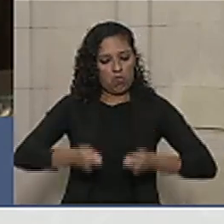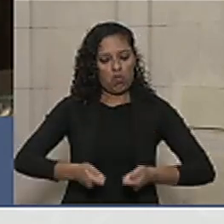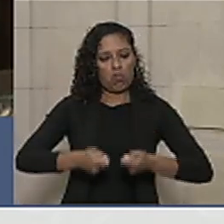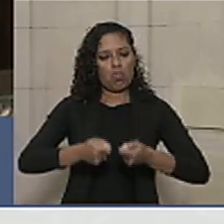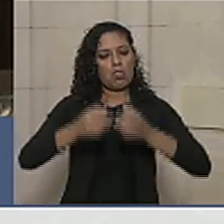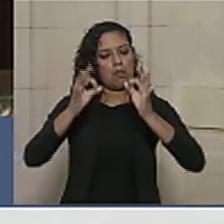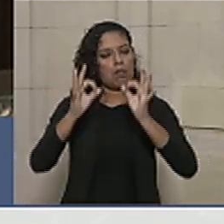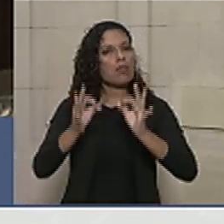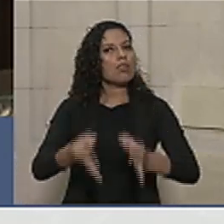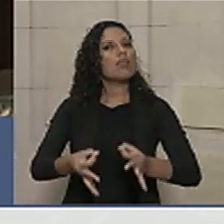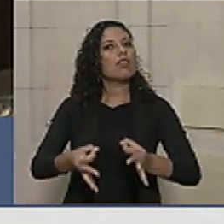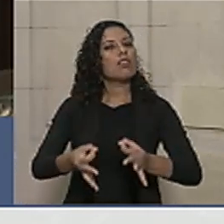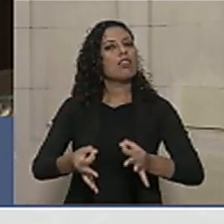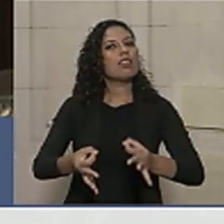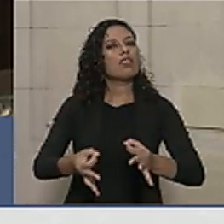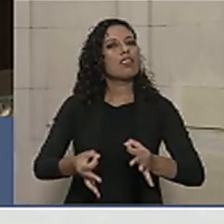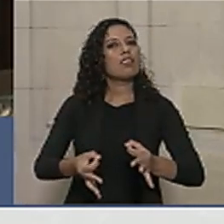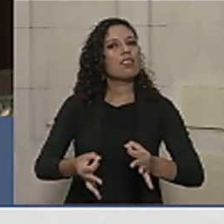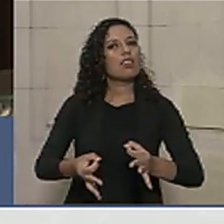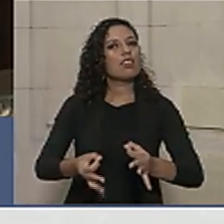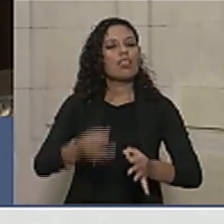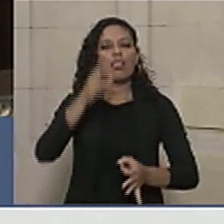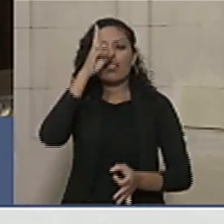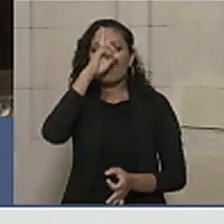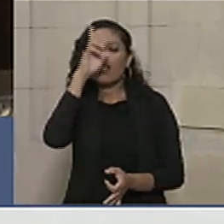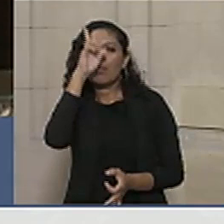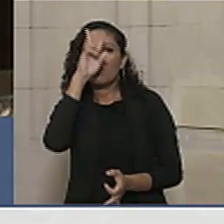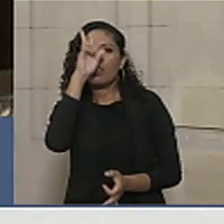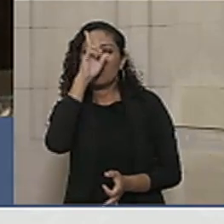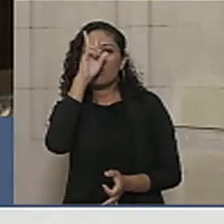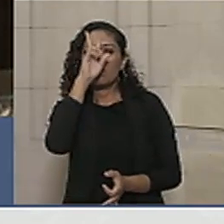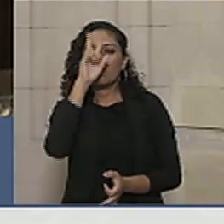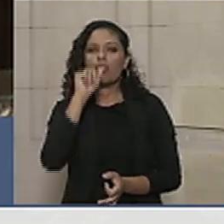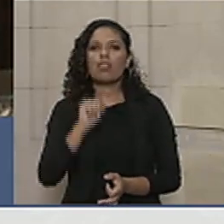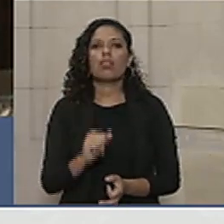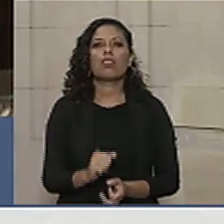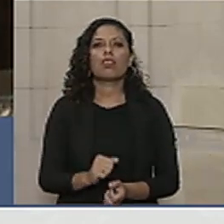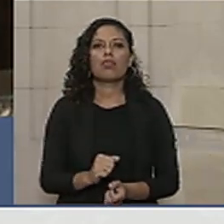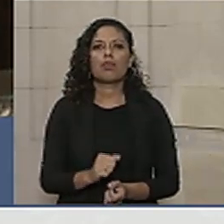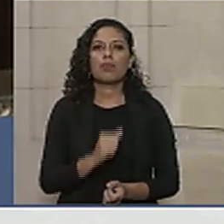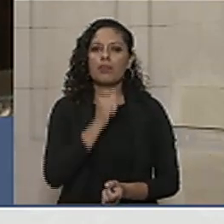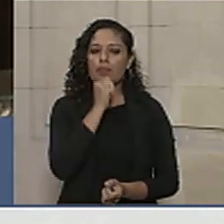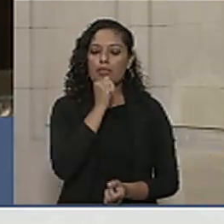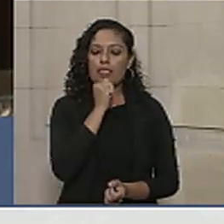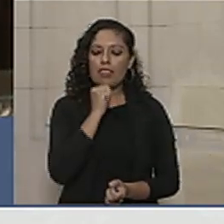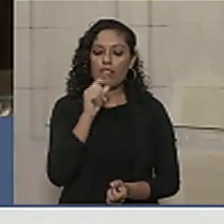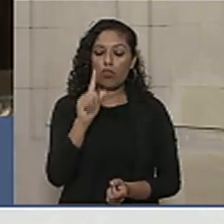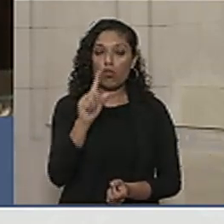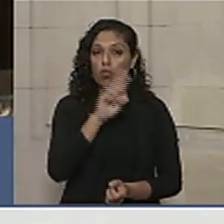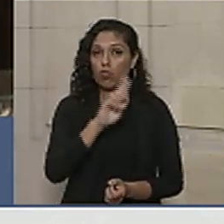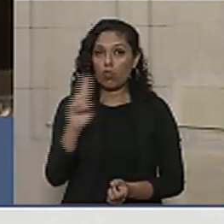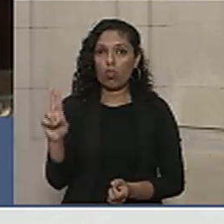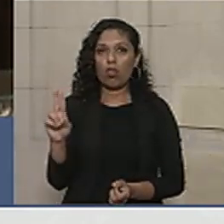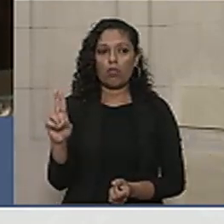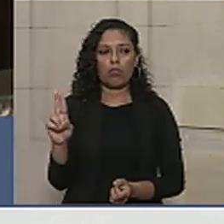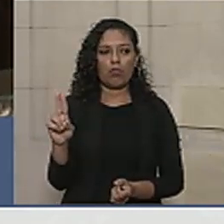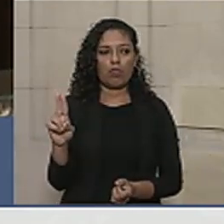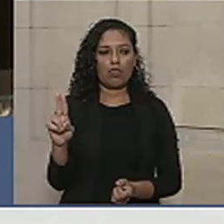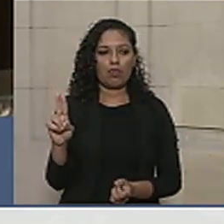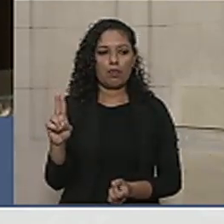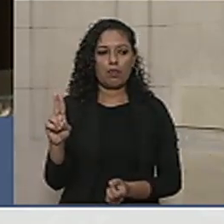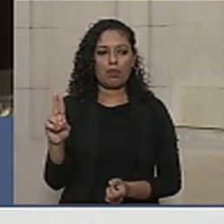correta a lembrança de um nome de mais de